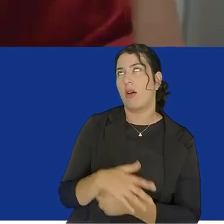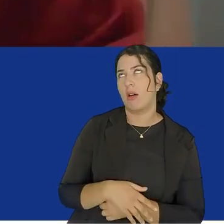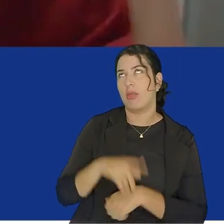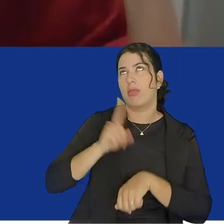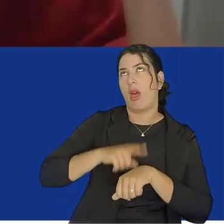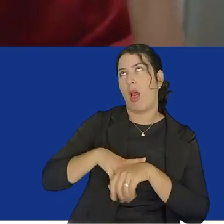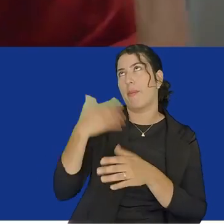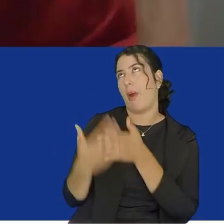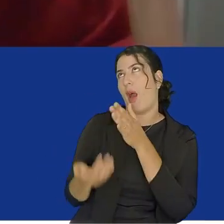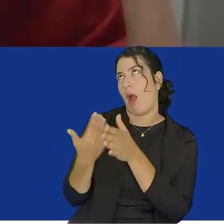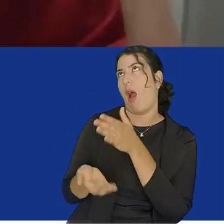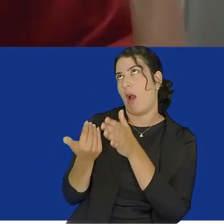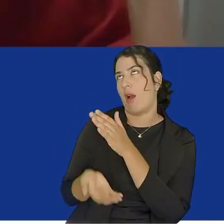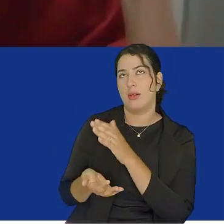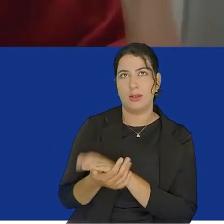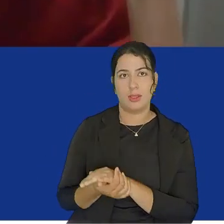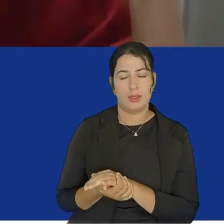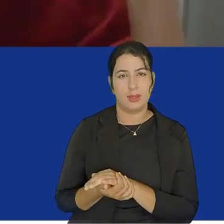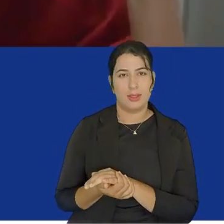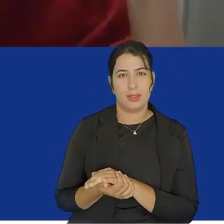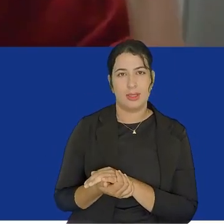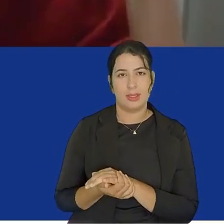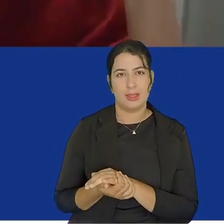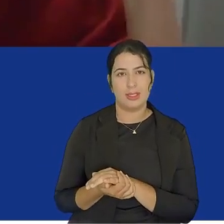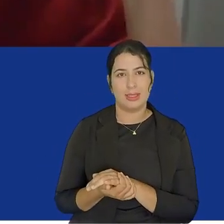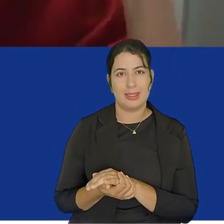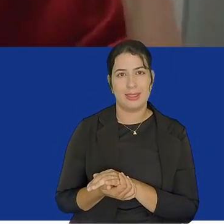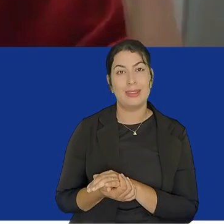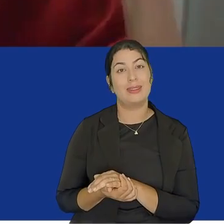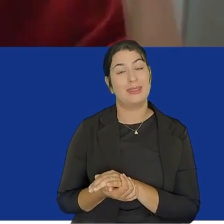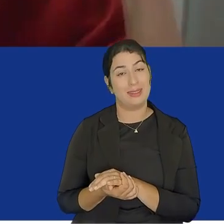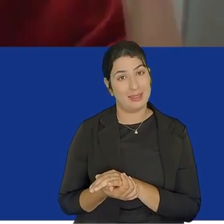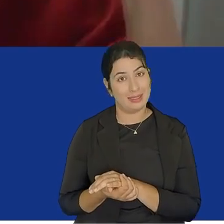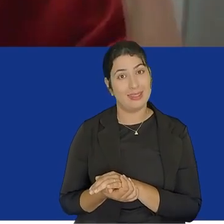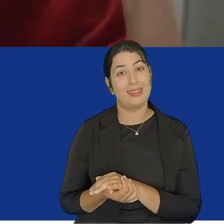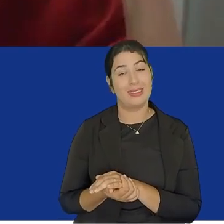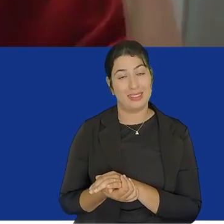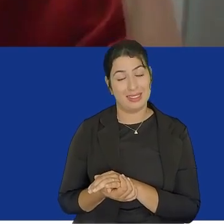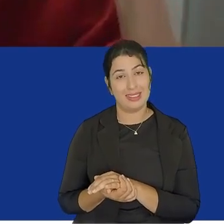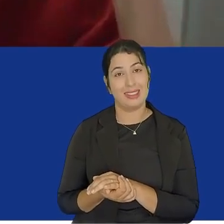Cuidar das relações é perda de tempo. A gente vai ter que virar a chave.